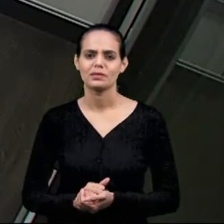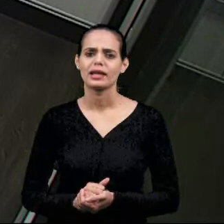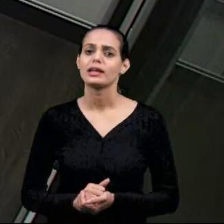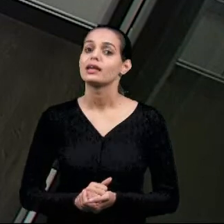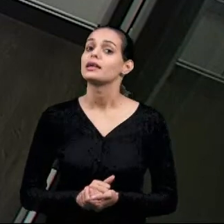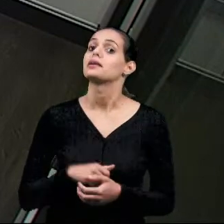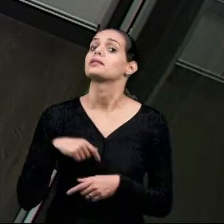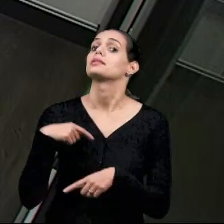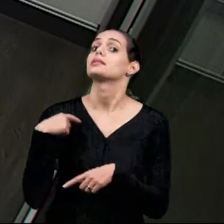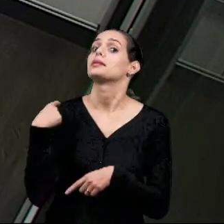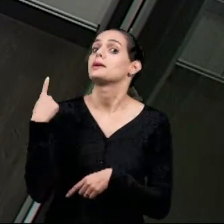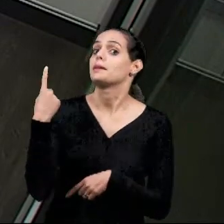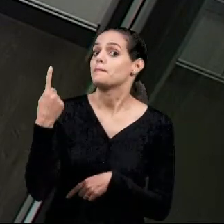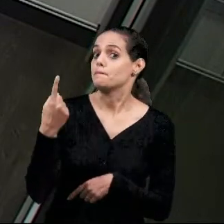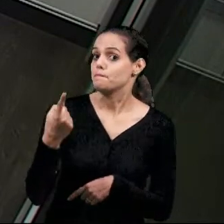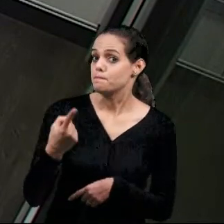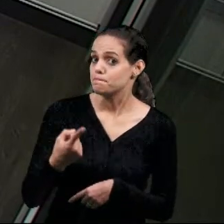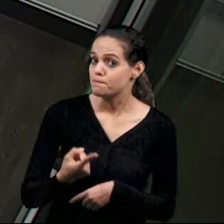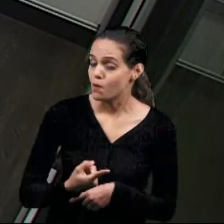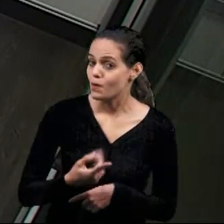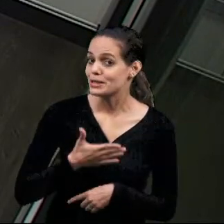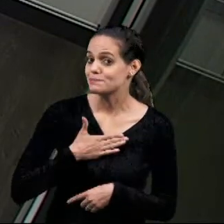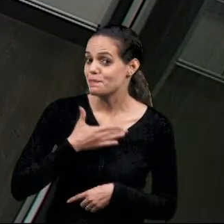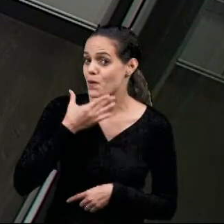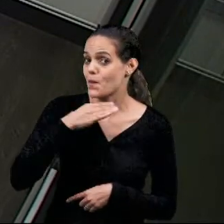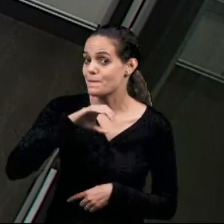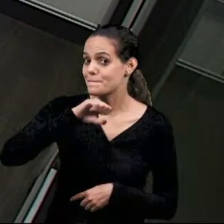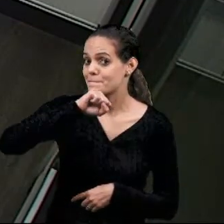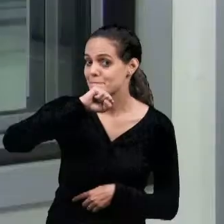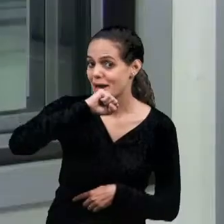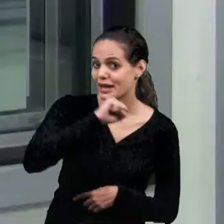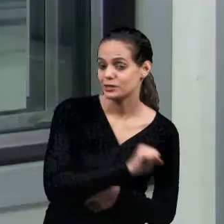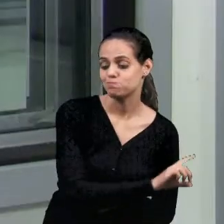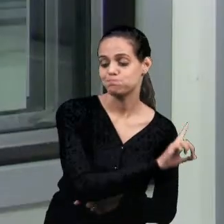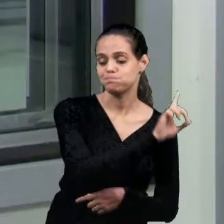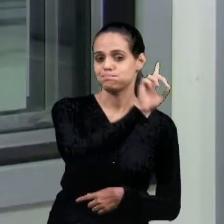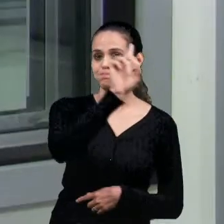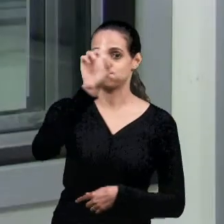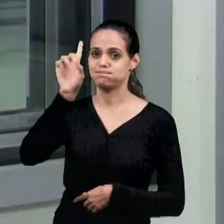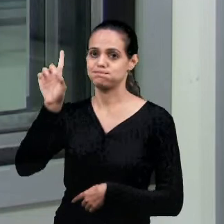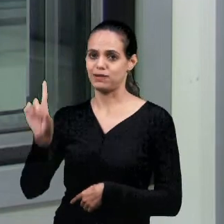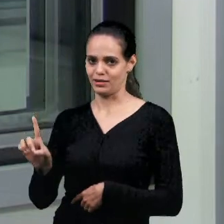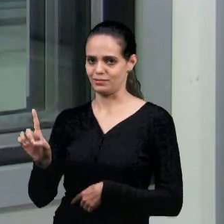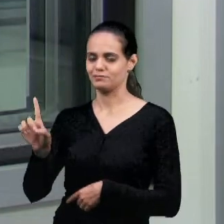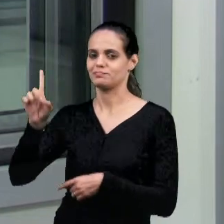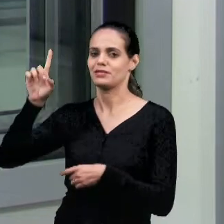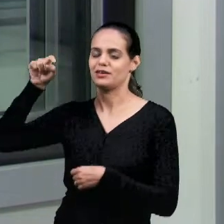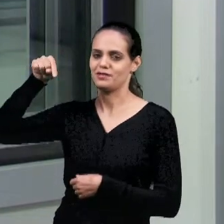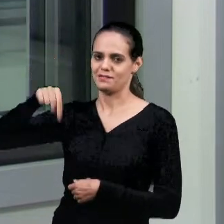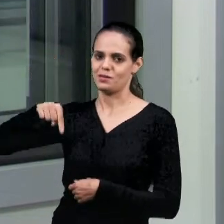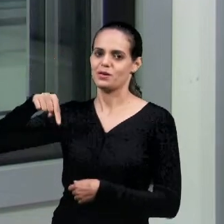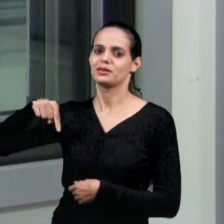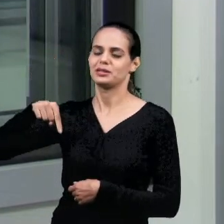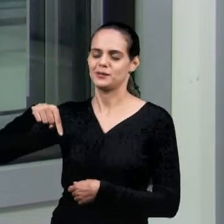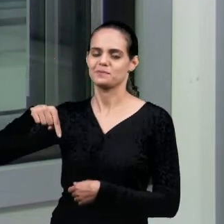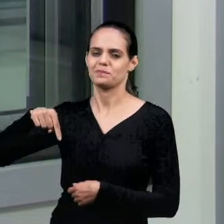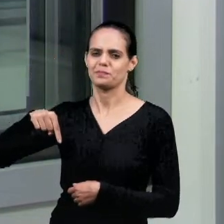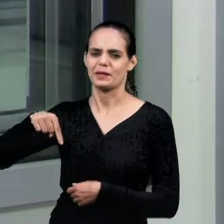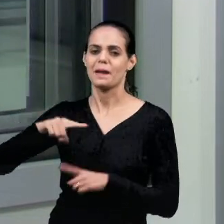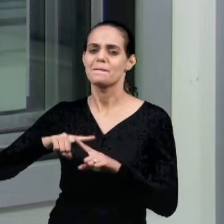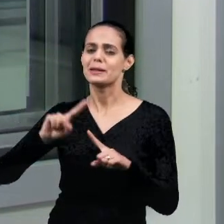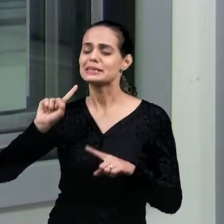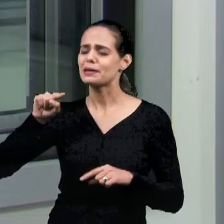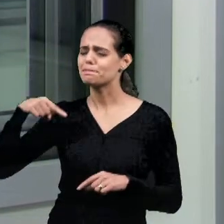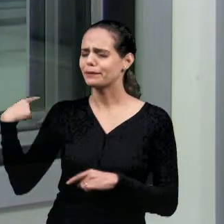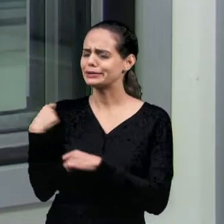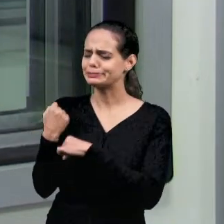pai demorou. Meu pai era de uma família de uma tradição religiosa e ele demorou para vir, mas teve